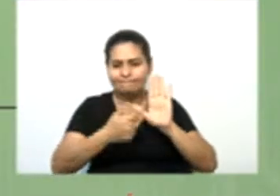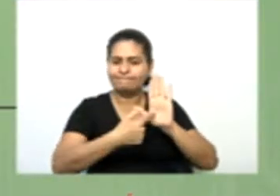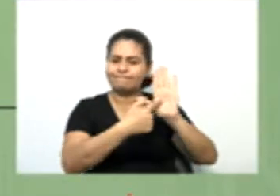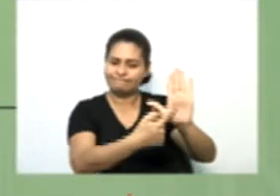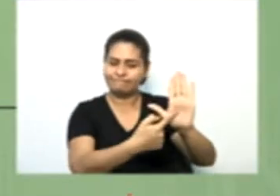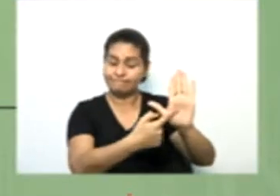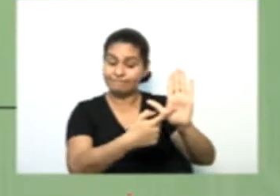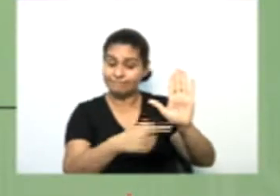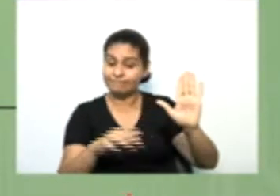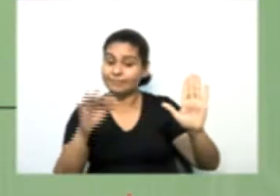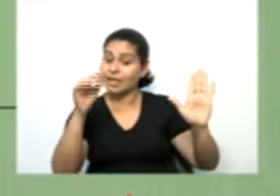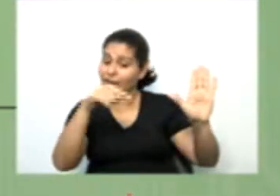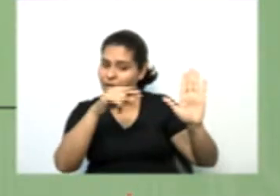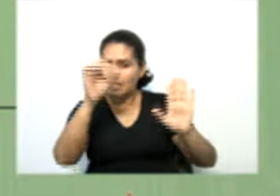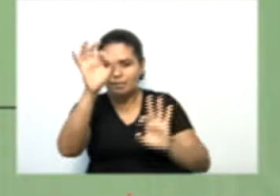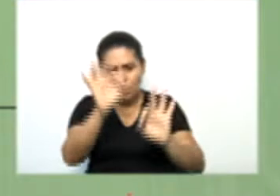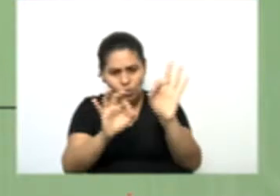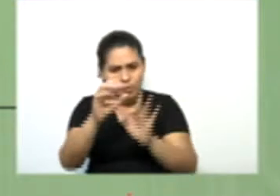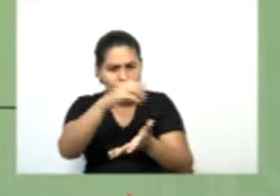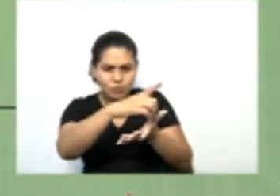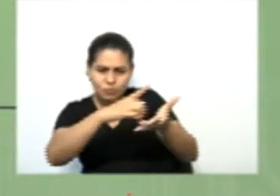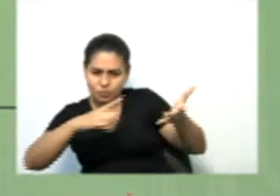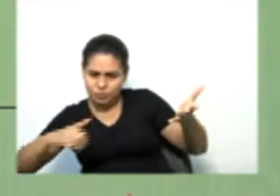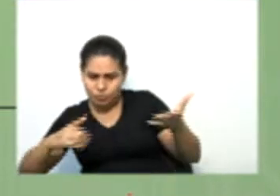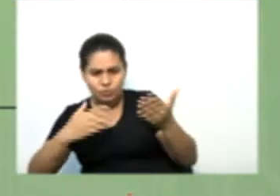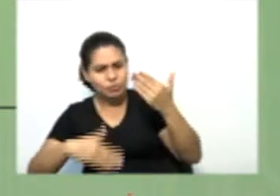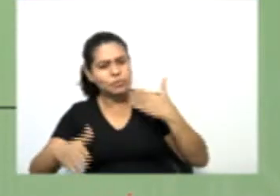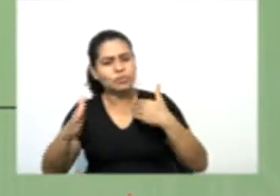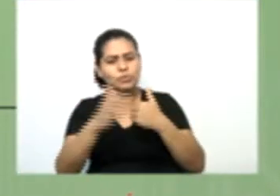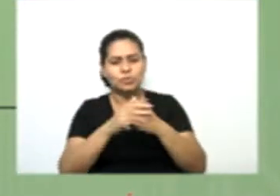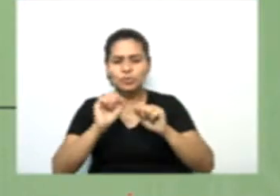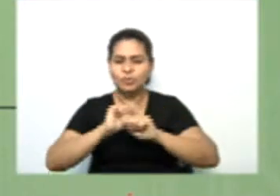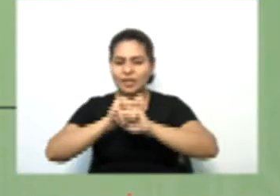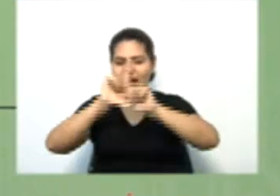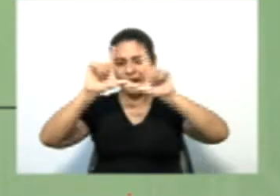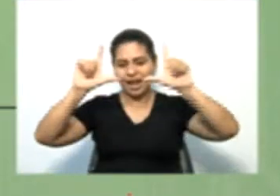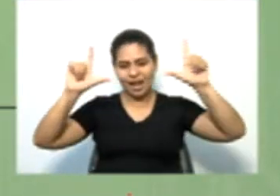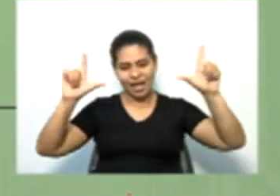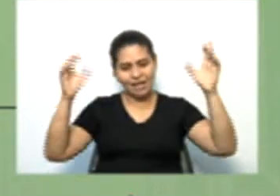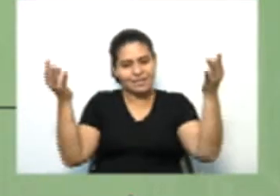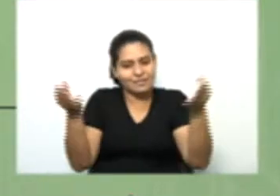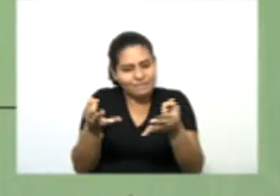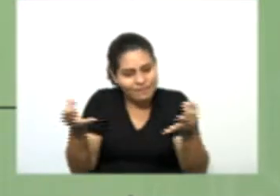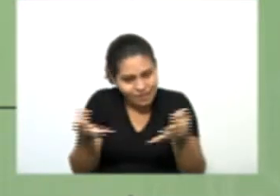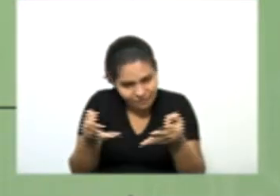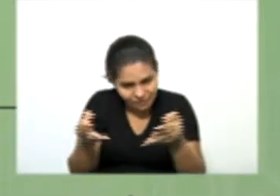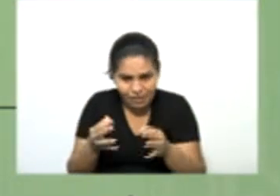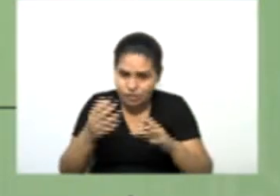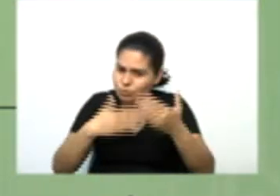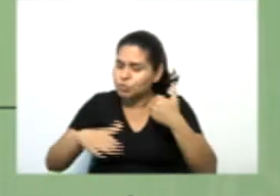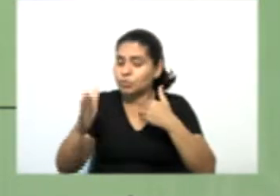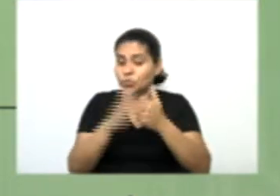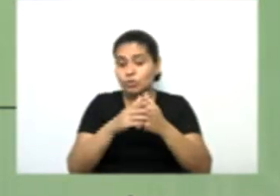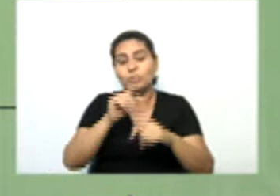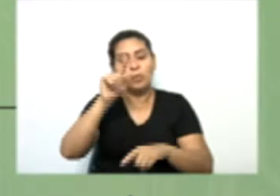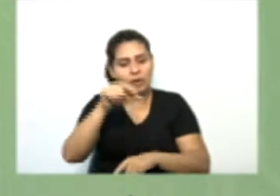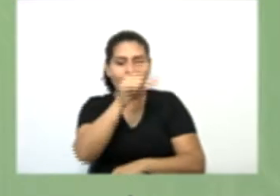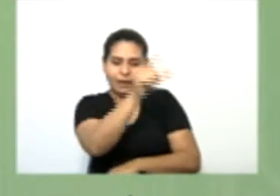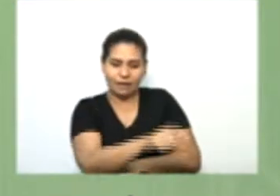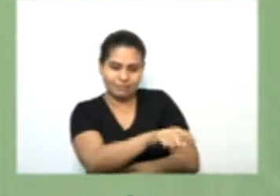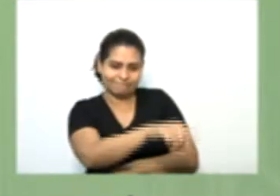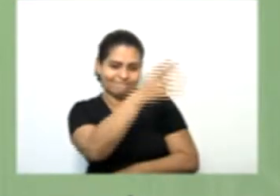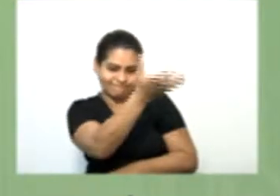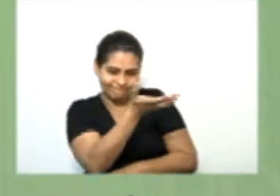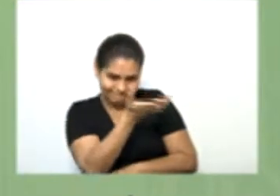fato. Estruture e documente com qualidade sua proposta, porque é isto que